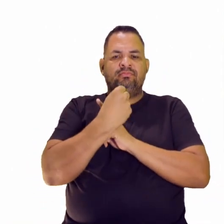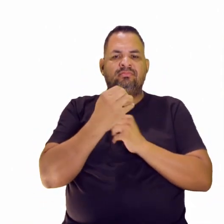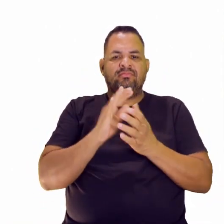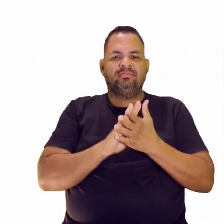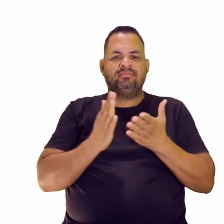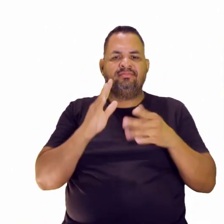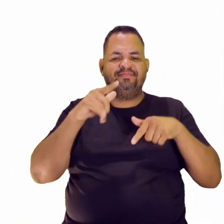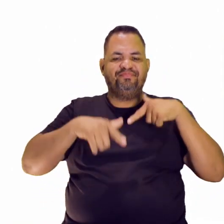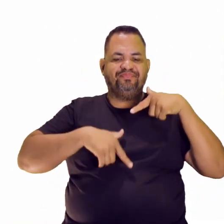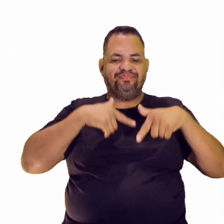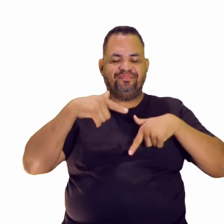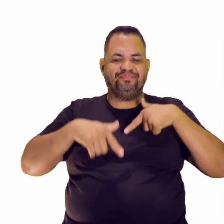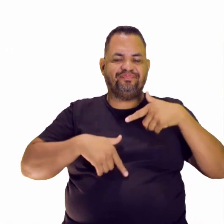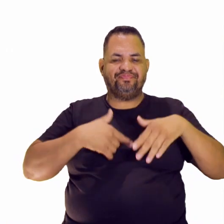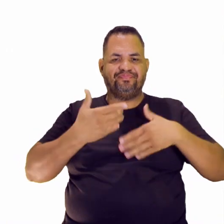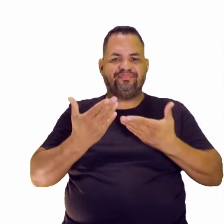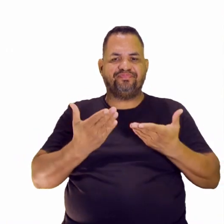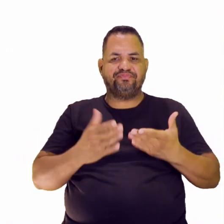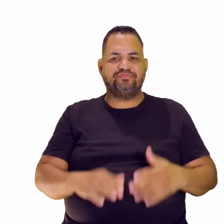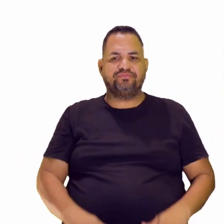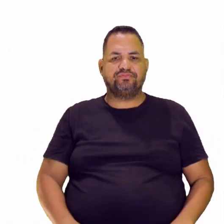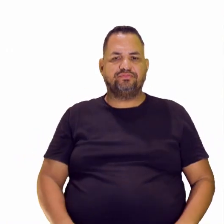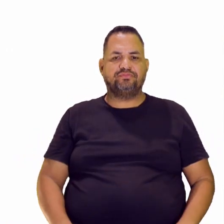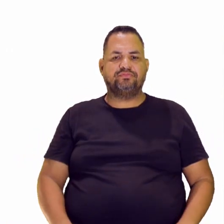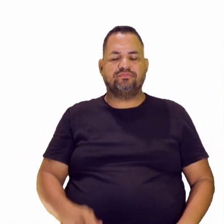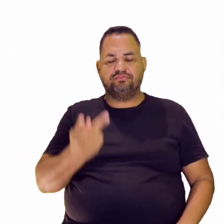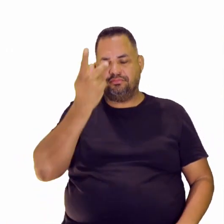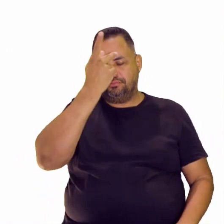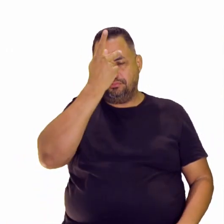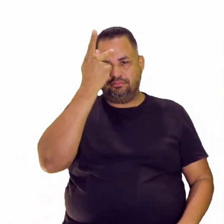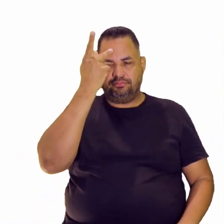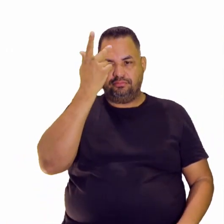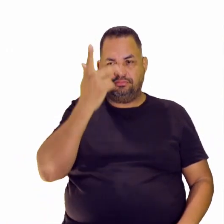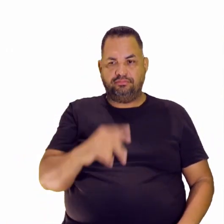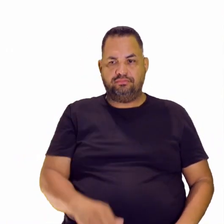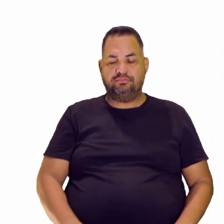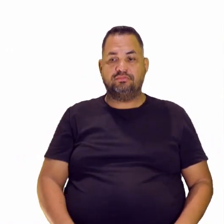os trabalhadores, com as pessoas, né?